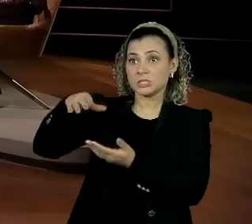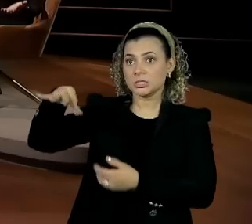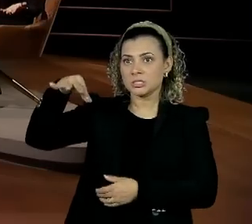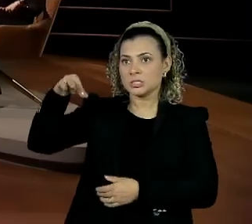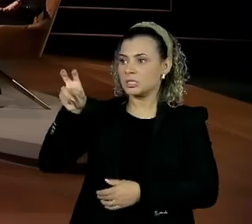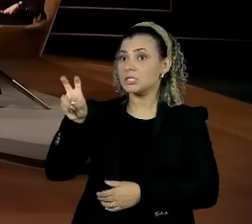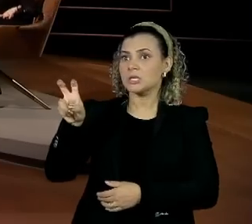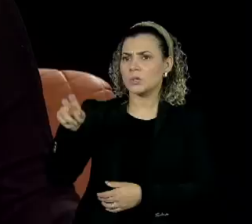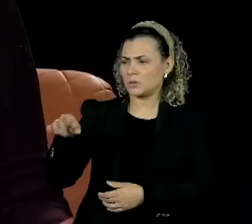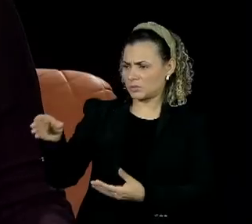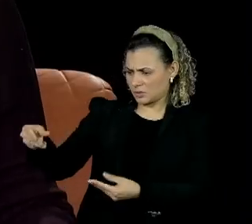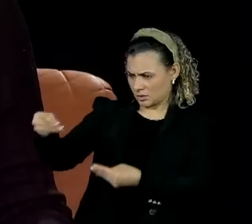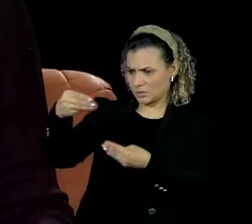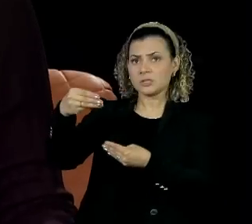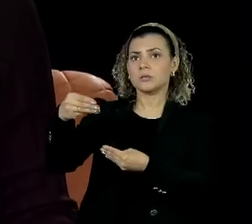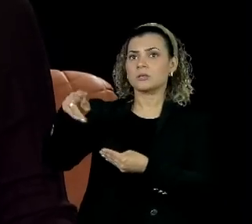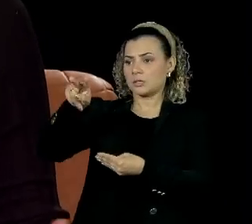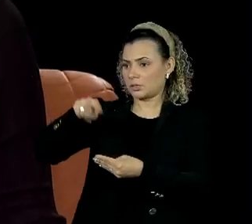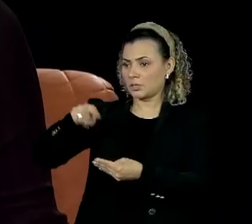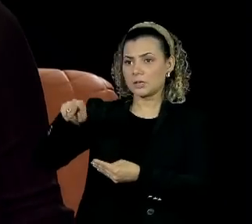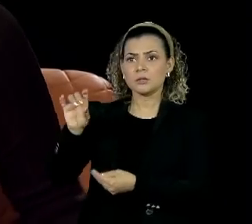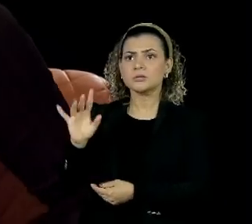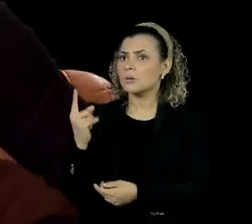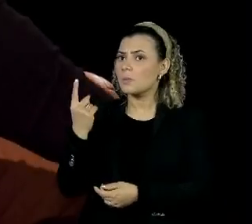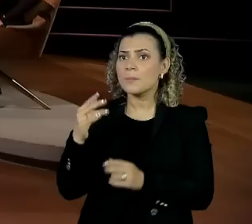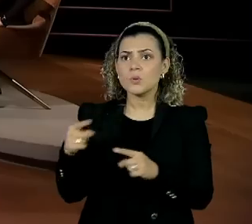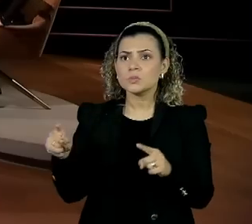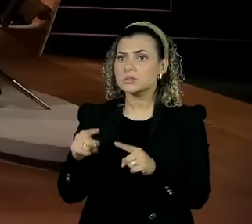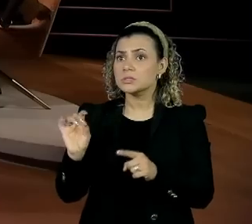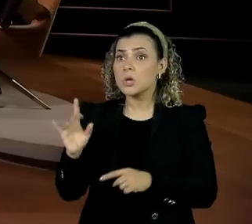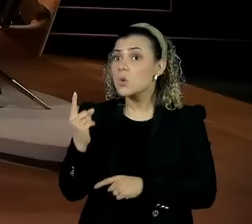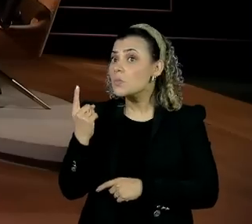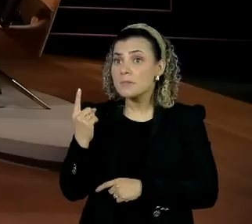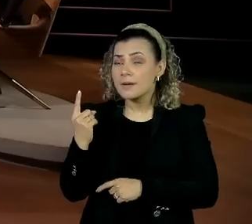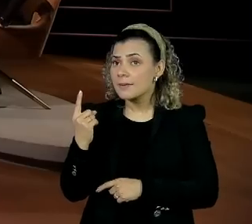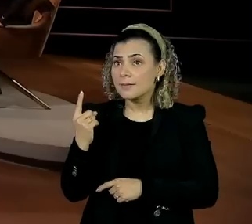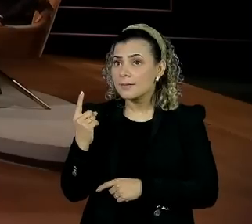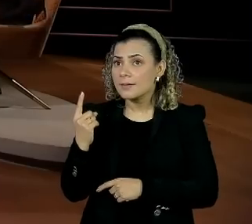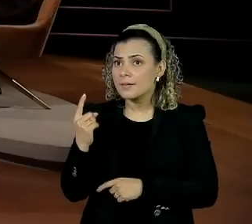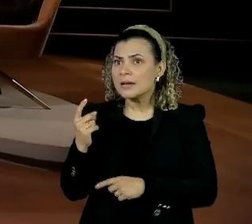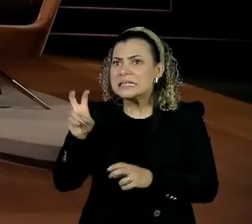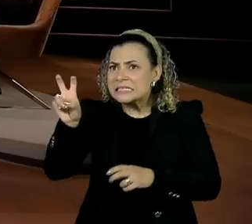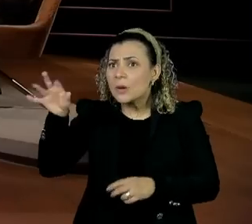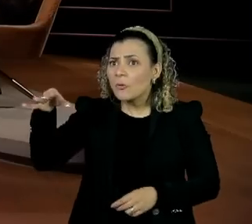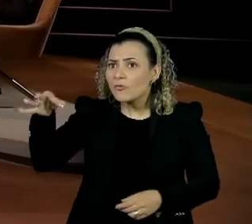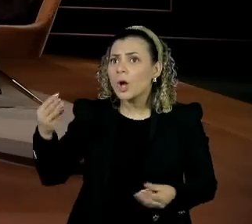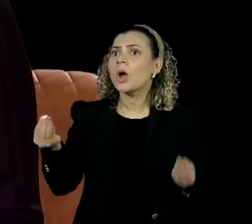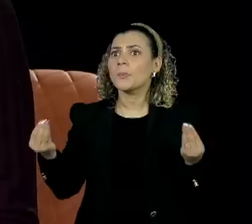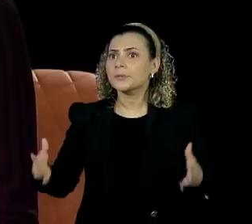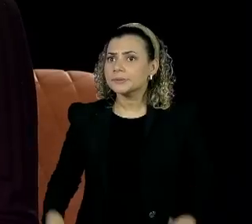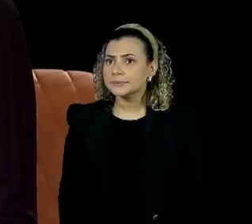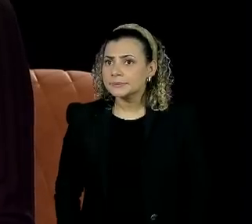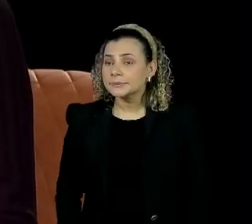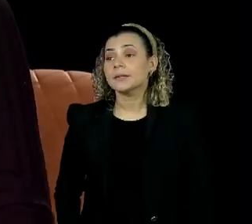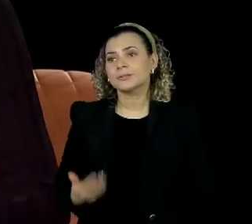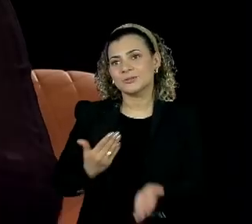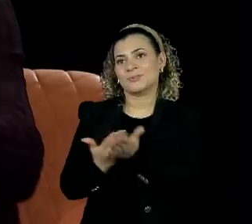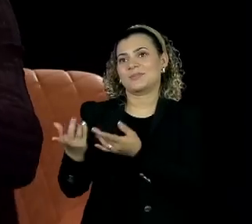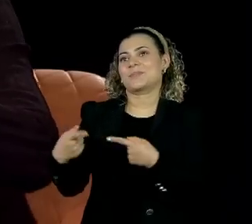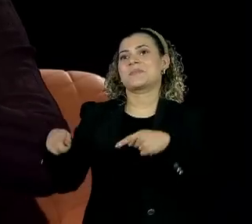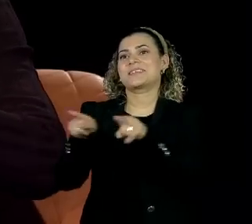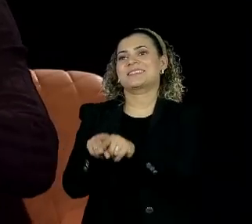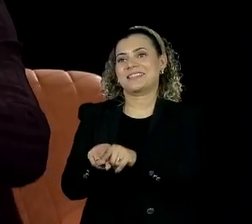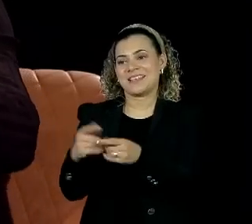Eu falei, Fausto, é só uma música pop, querido. E aí é que a gente começou a nossa parceria, de